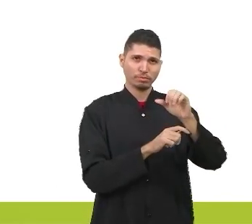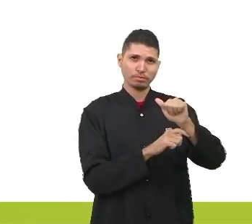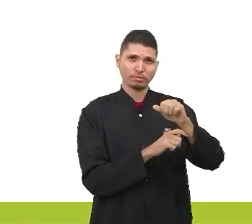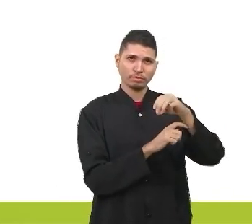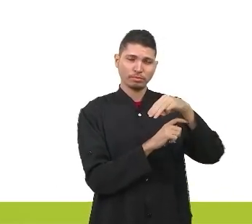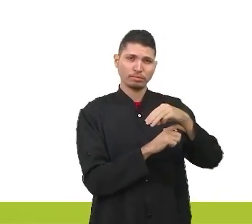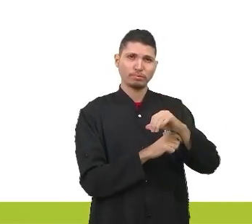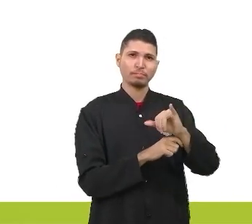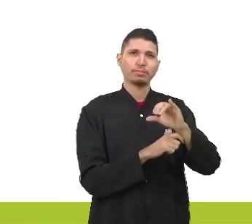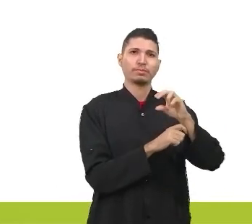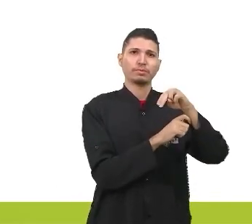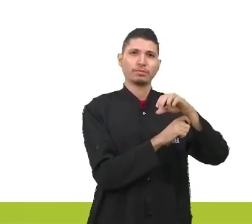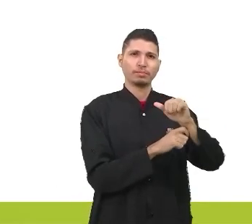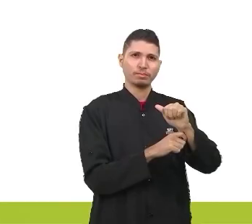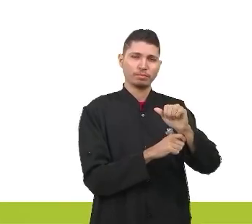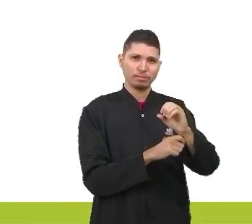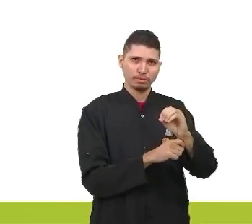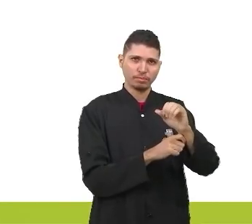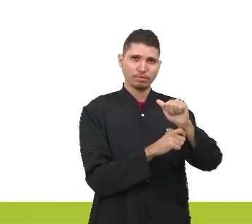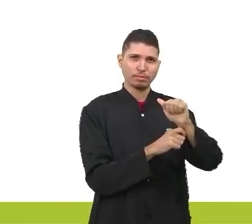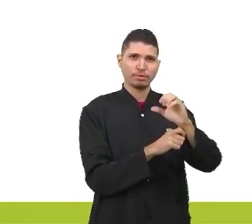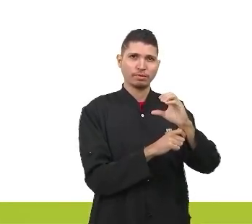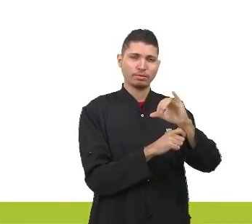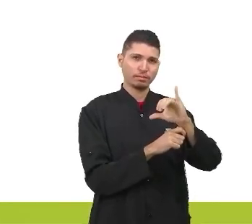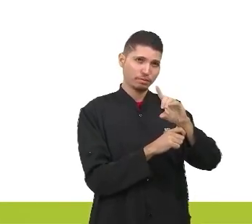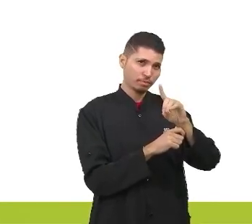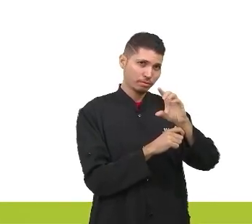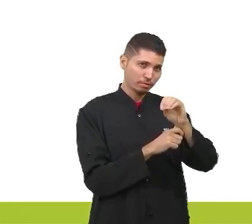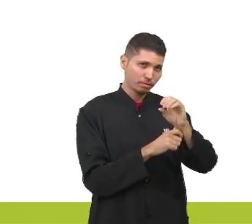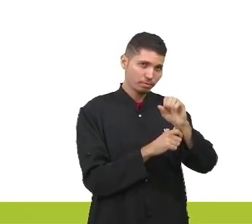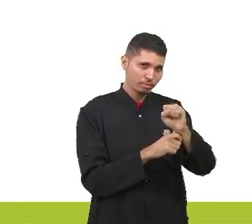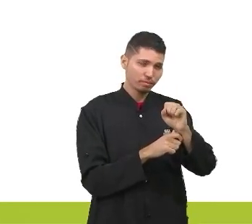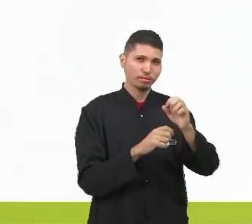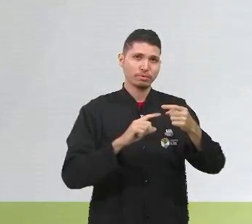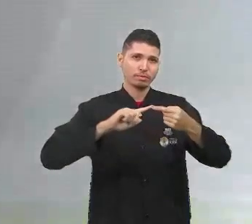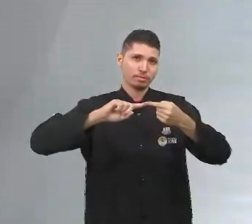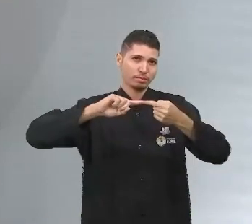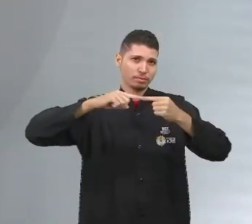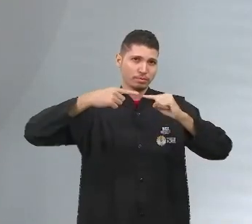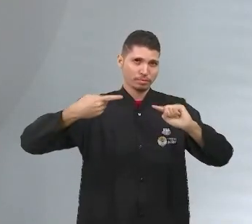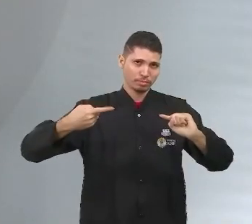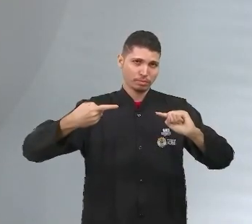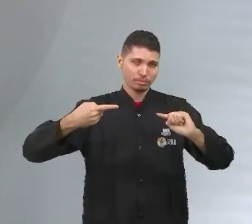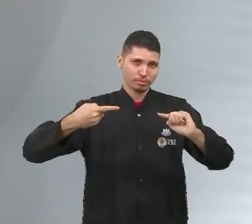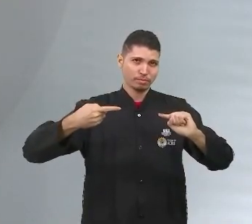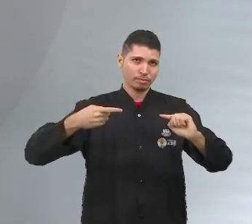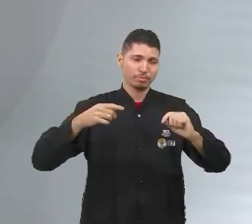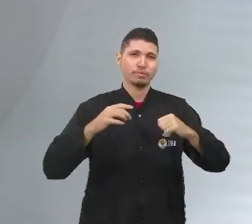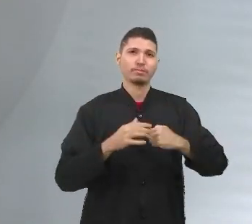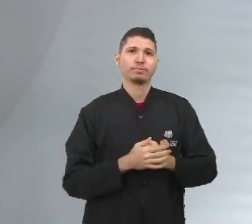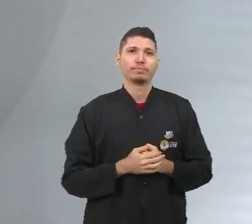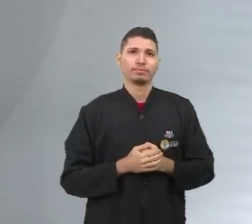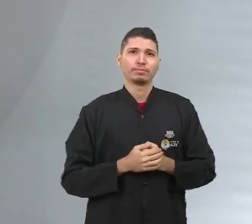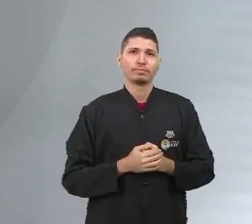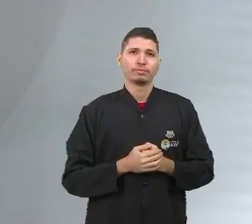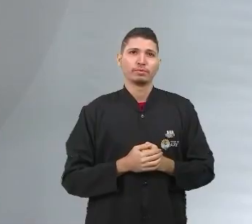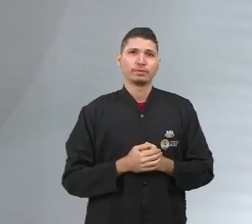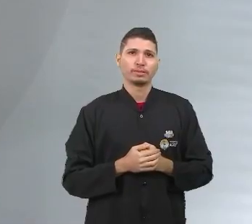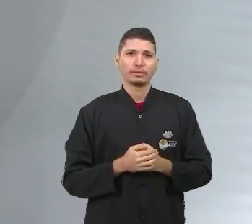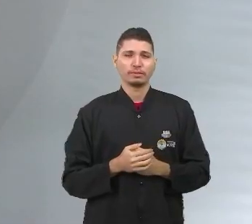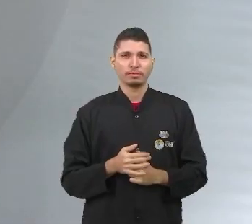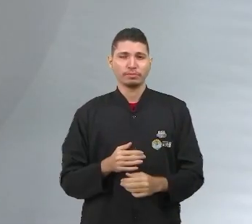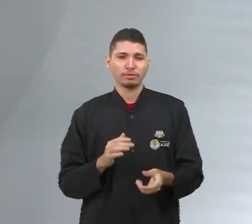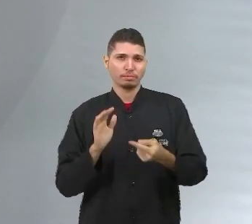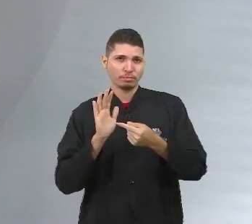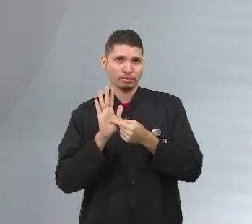Eu falei para vocês que aquela trinca de nucleotídeos lá do RNA mensageiro é a que vai indicar o nosso código genético.